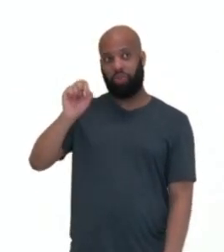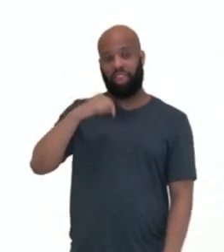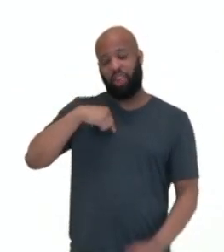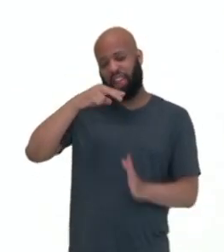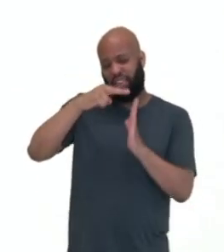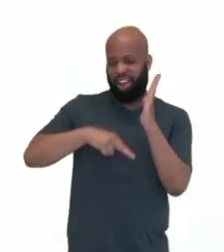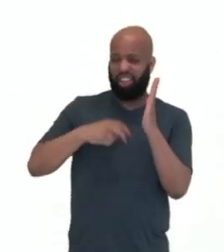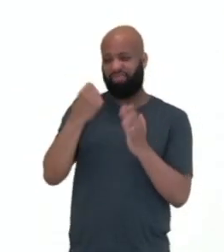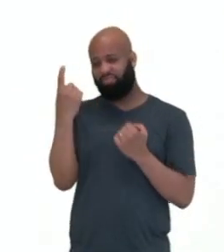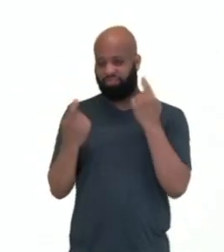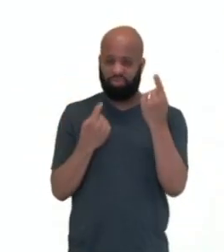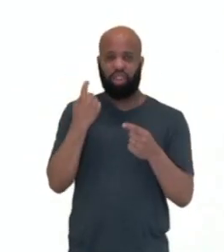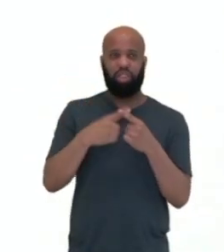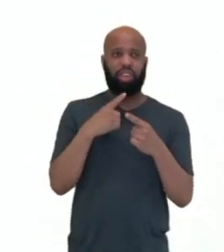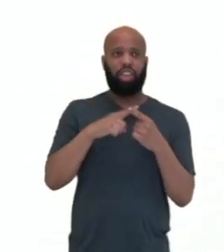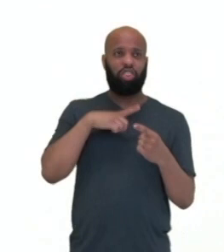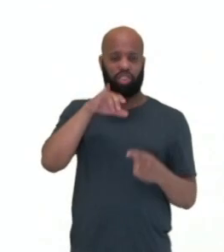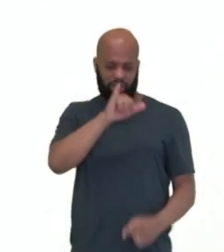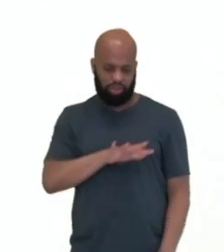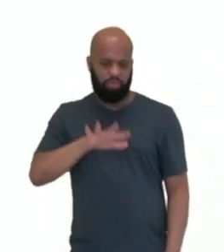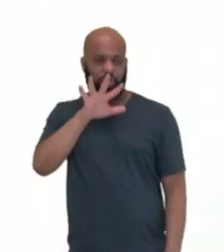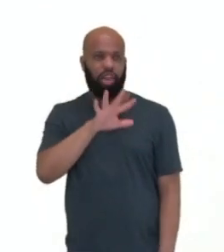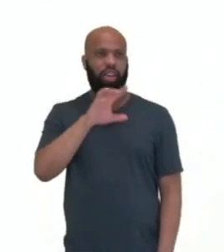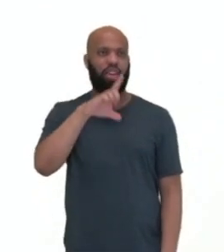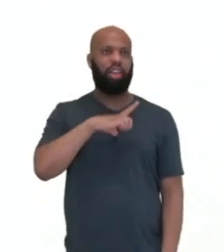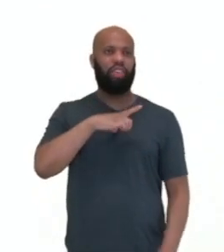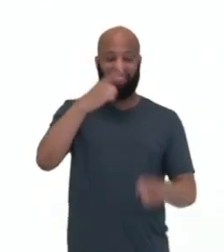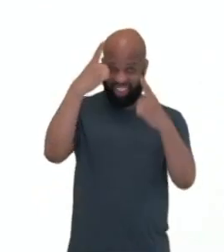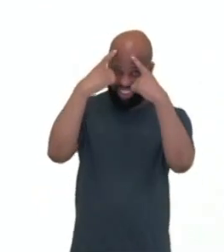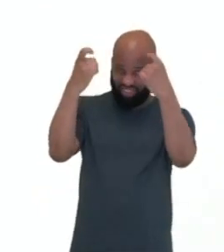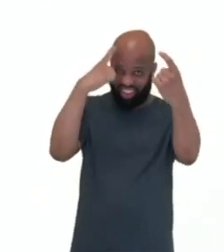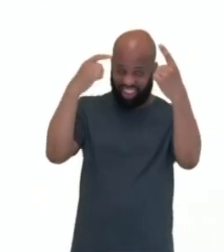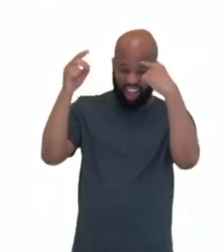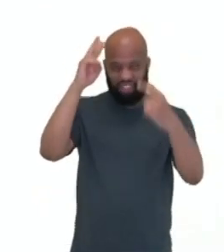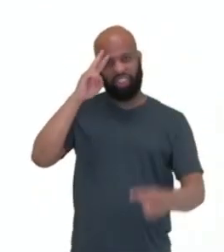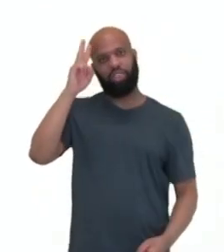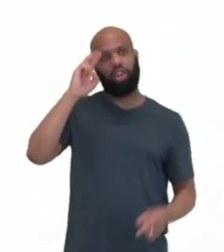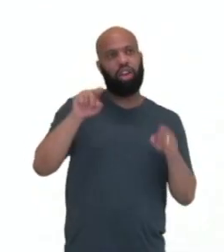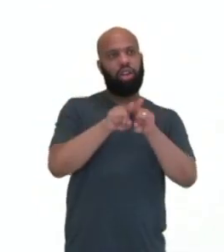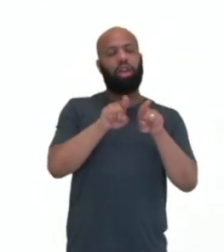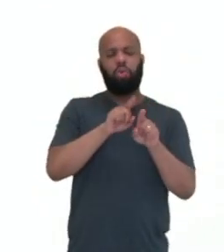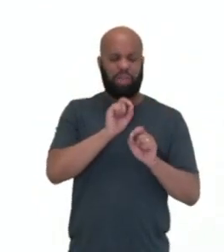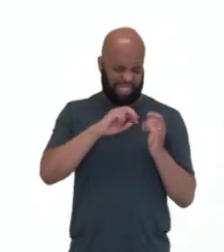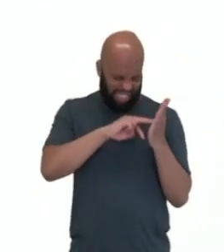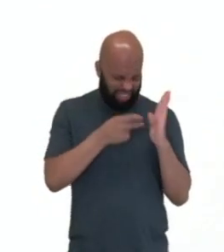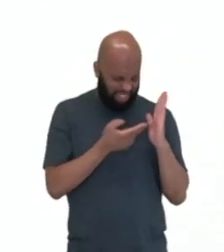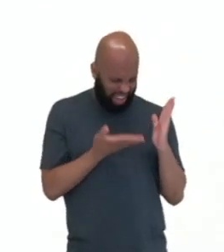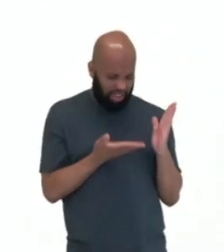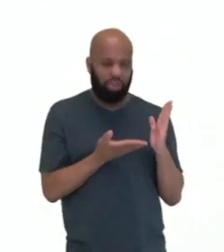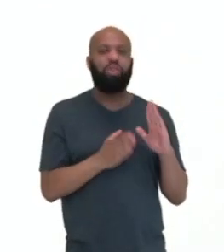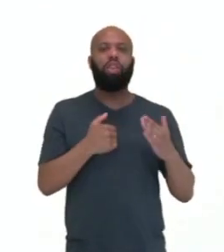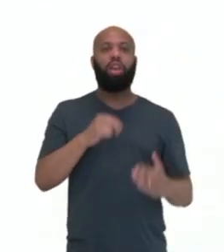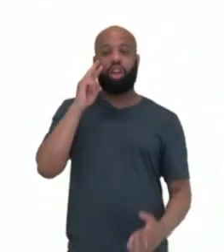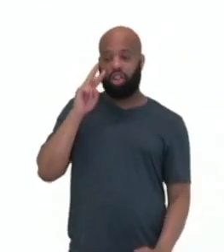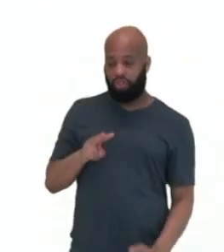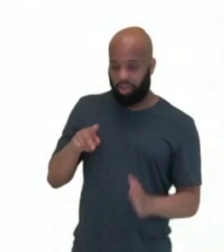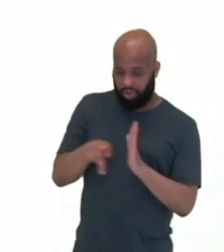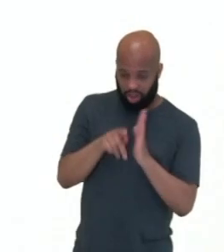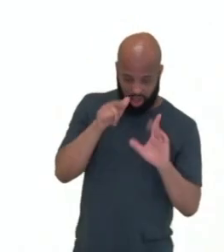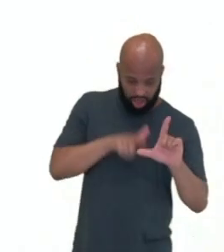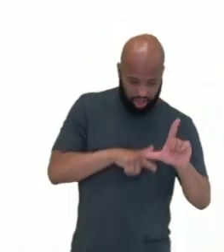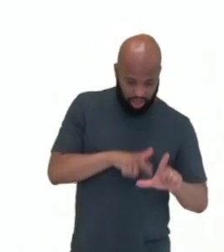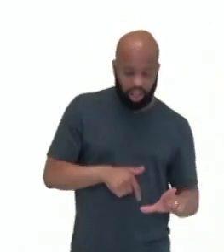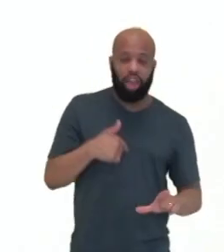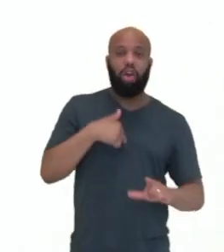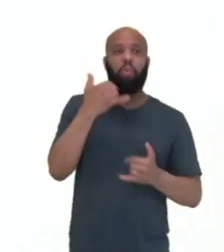lendo, porque quando havia figuras, eu inventava as histórias que elas ilustravam. E ao olhar para as letras,